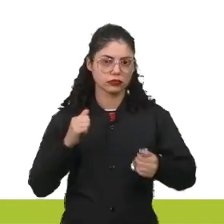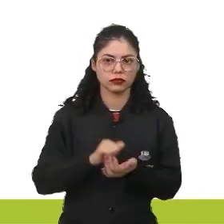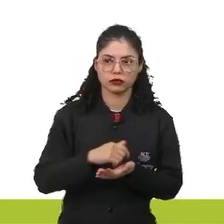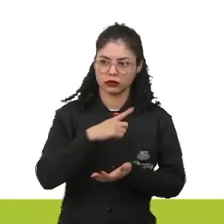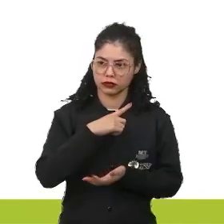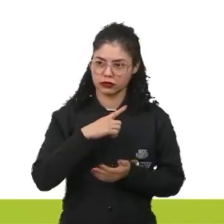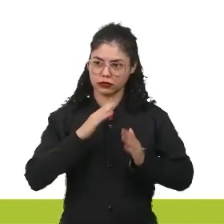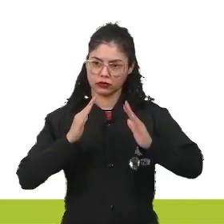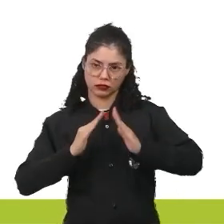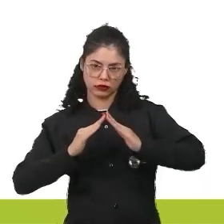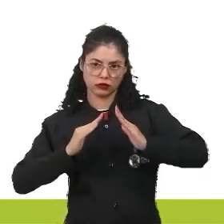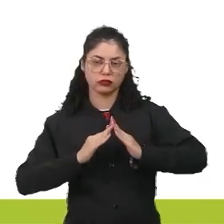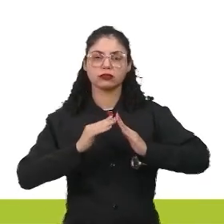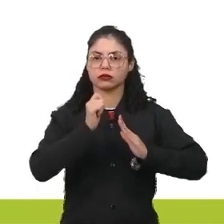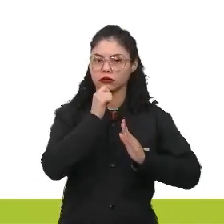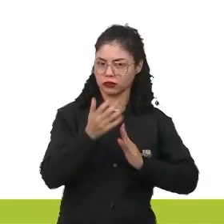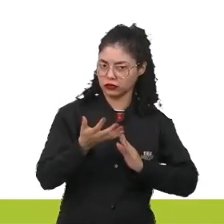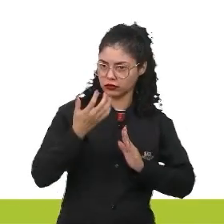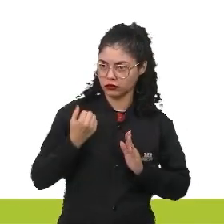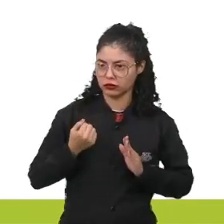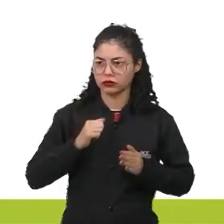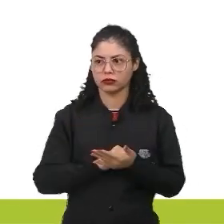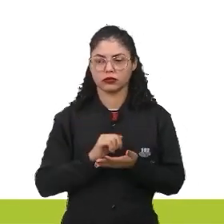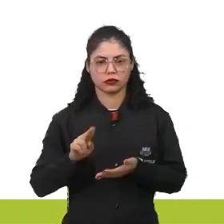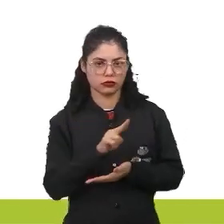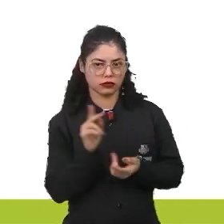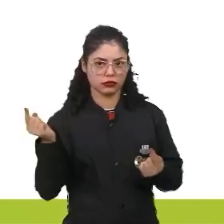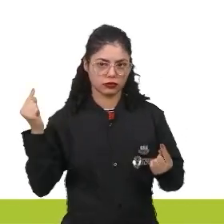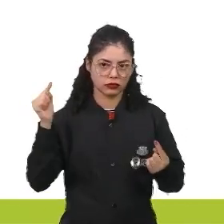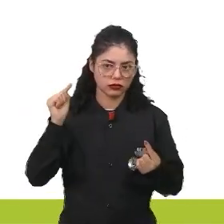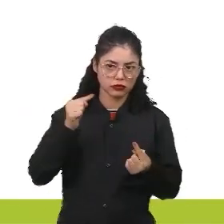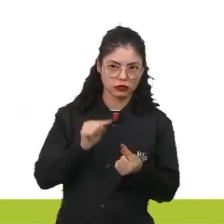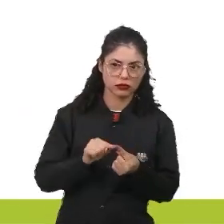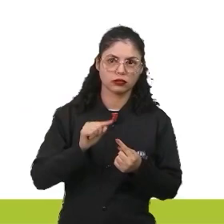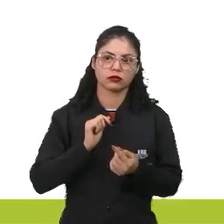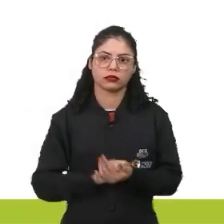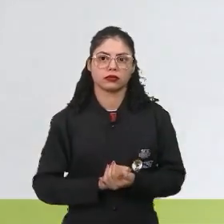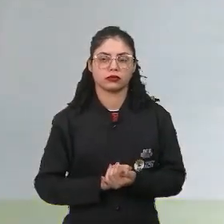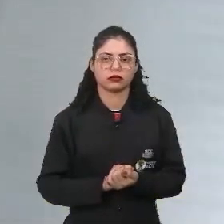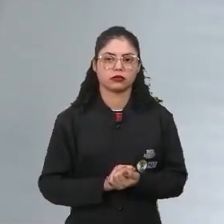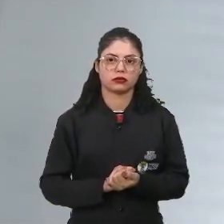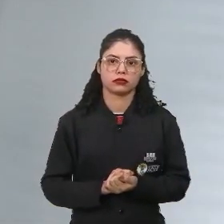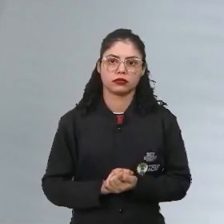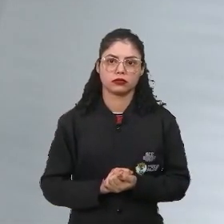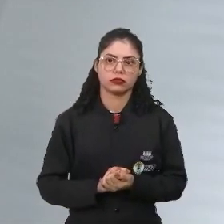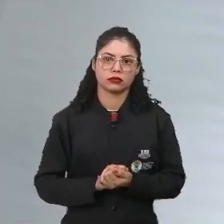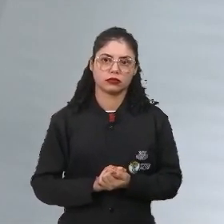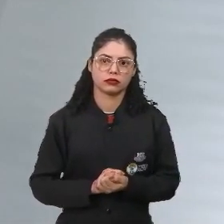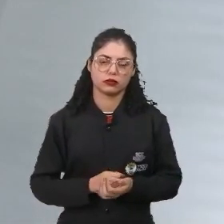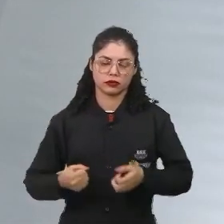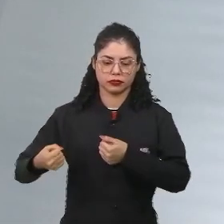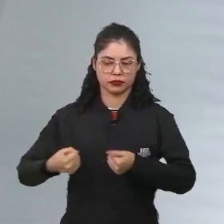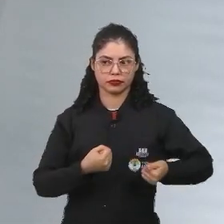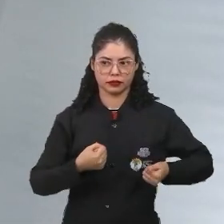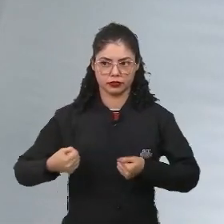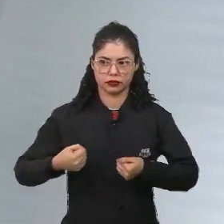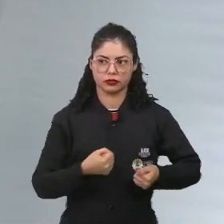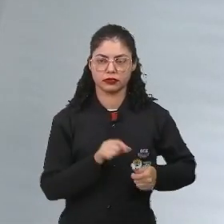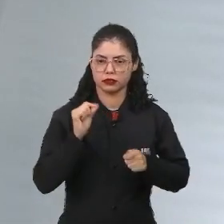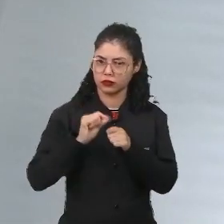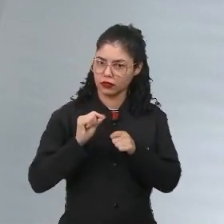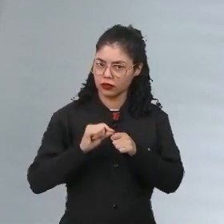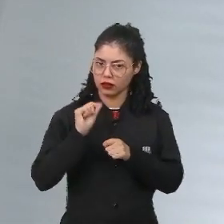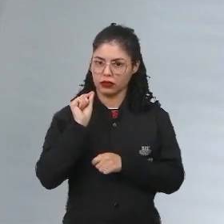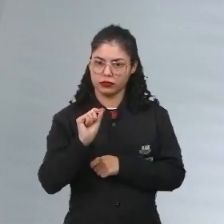tem em casa, né, que recebe até esse nome bem próximo, né, a peneira. Na peneiração, vai fazer